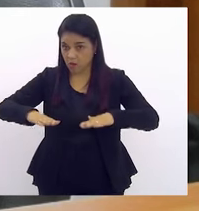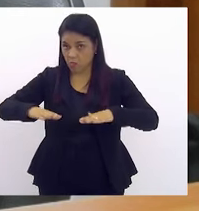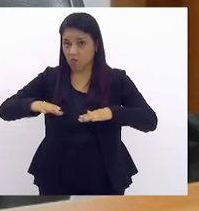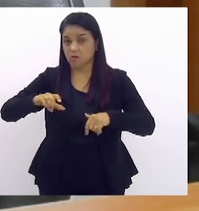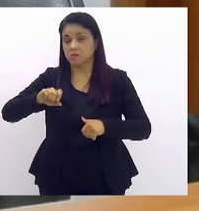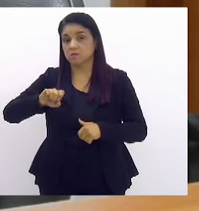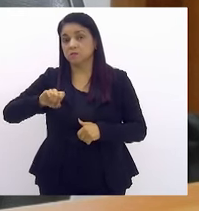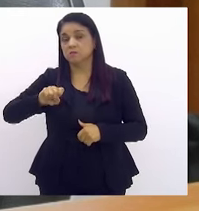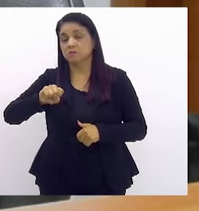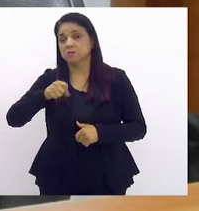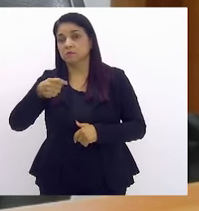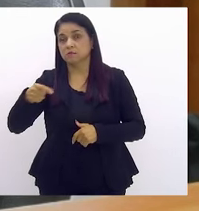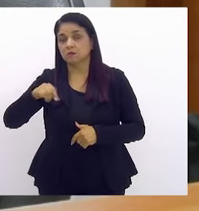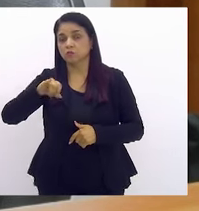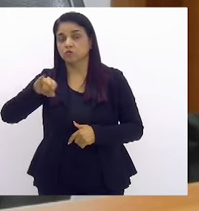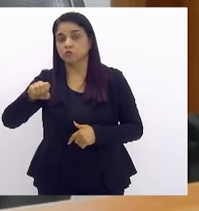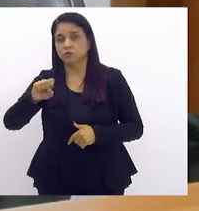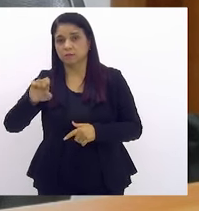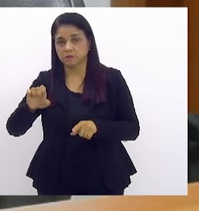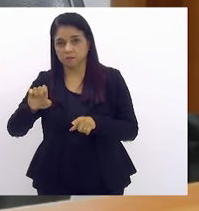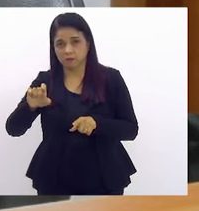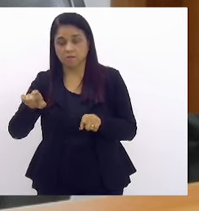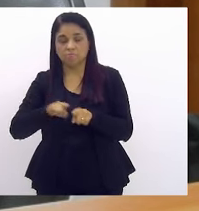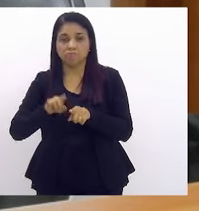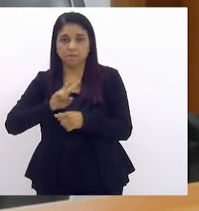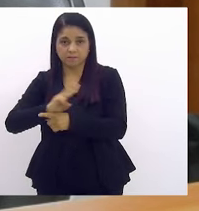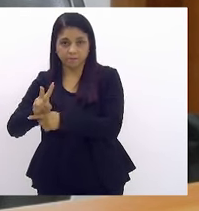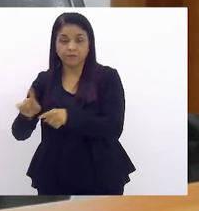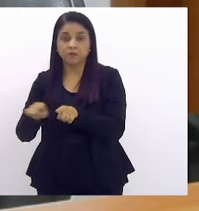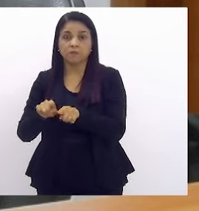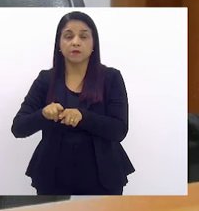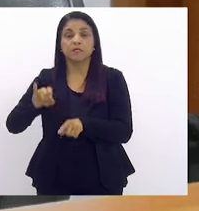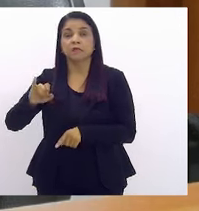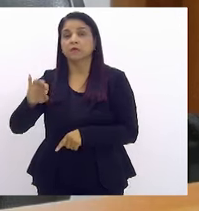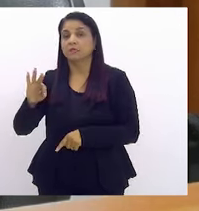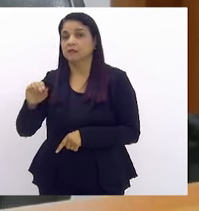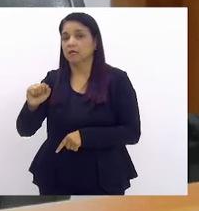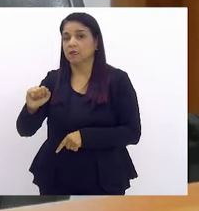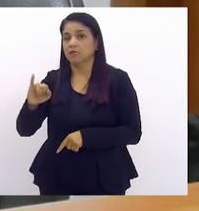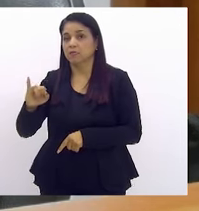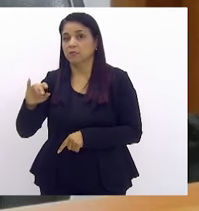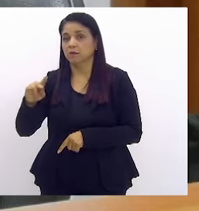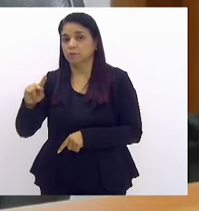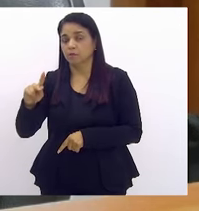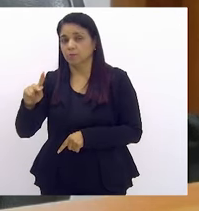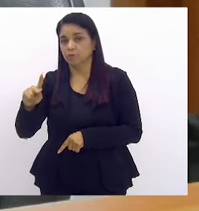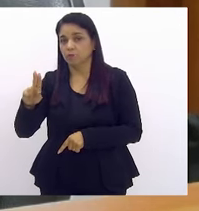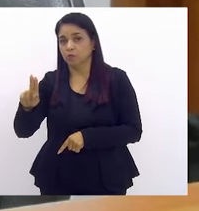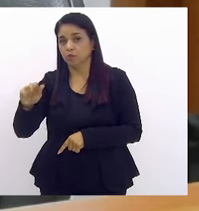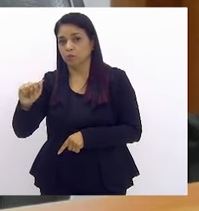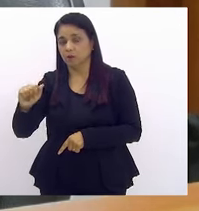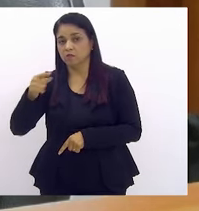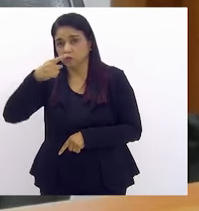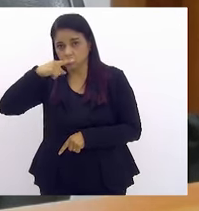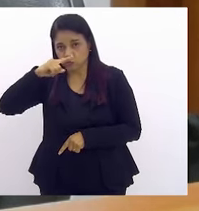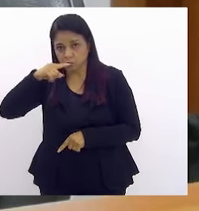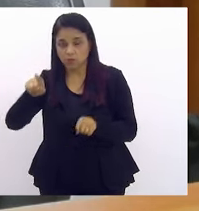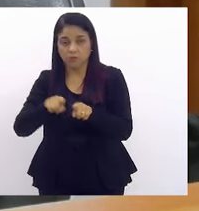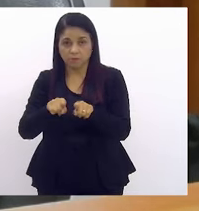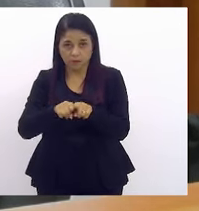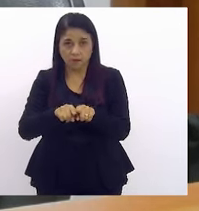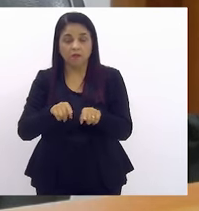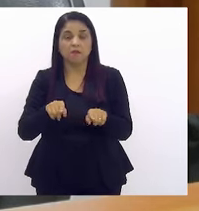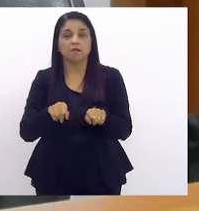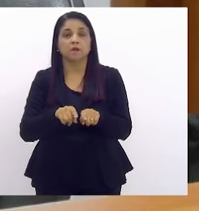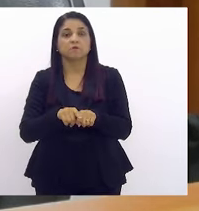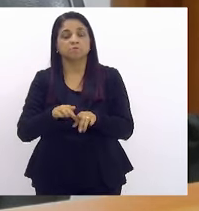O Taboal de Itaipuaçu também está em andamento, para que a gente possa fazer um estudo para se elevar o status